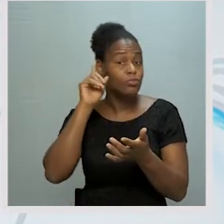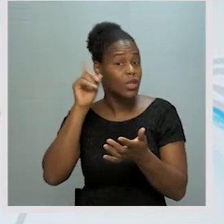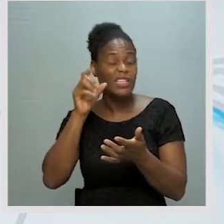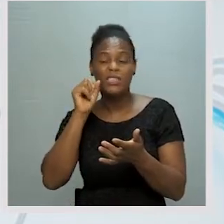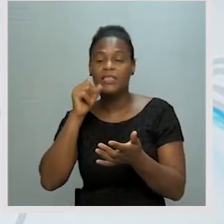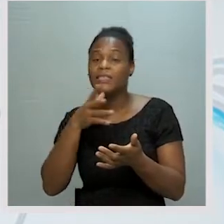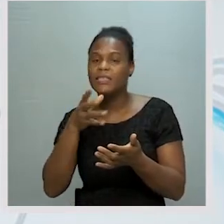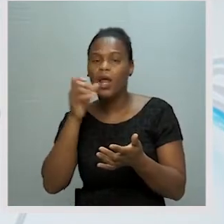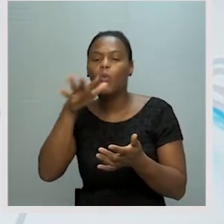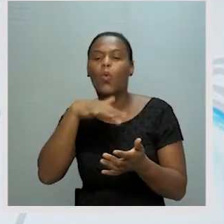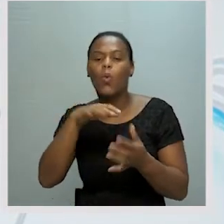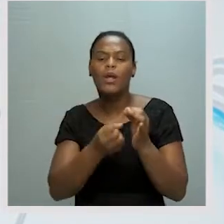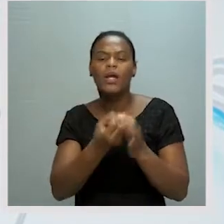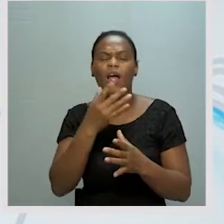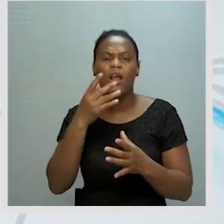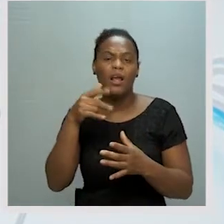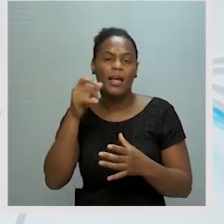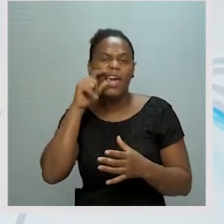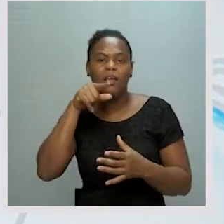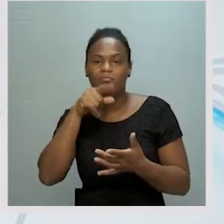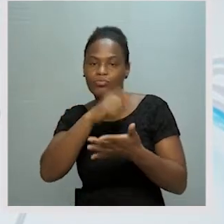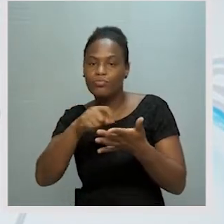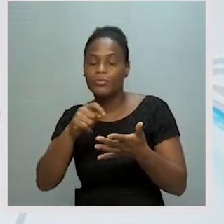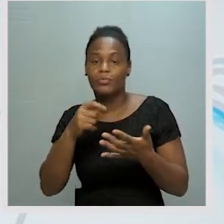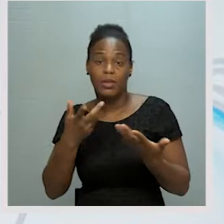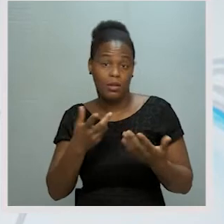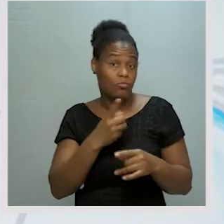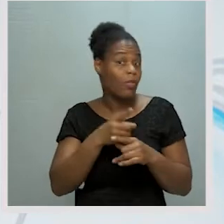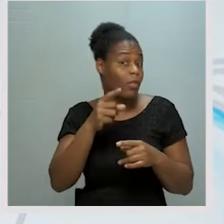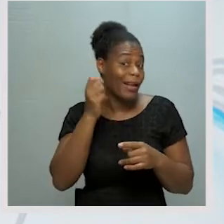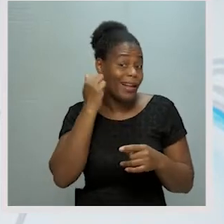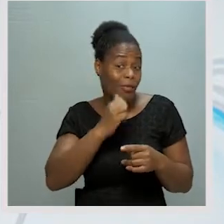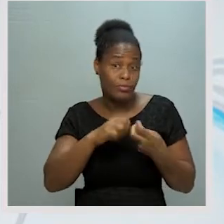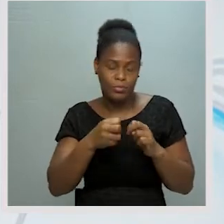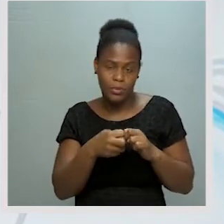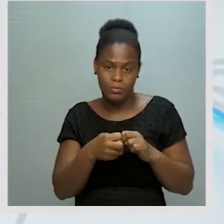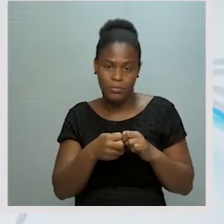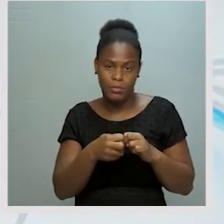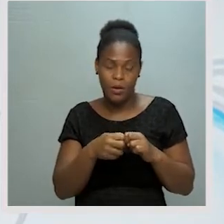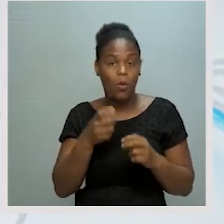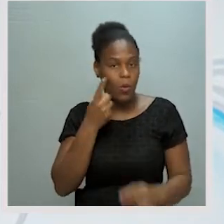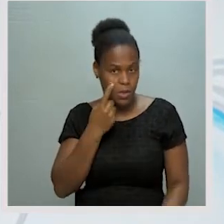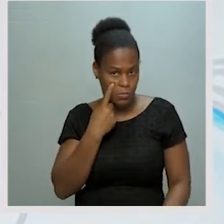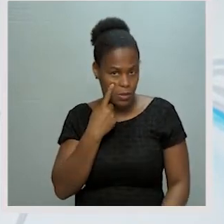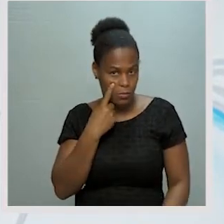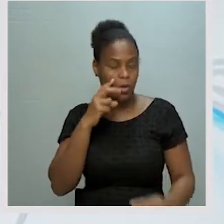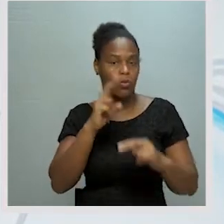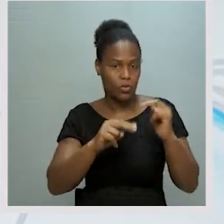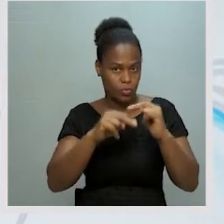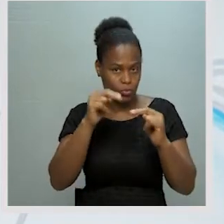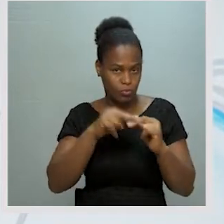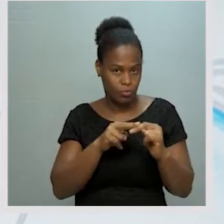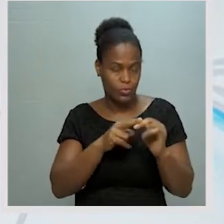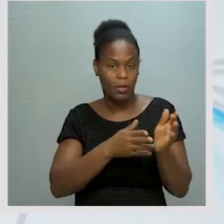fontes, porque senão estamos a incorrer num grave problema. O conhecimento é construído